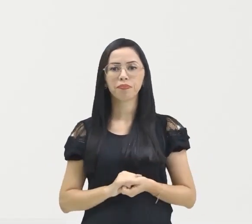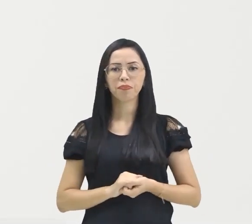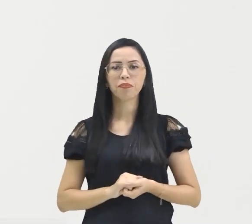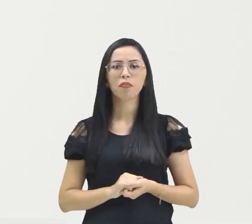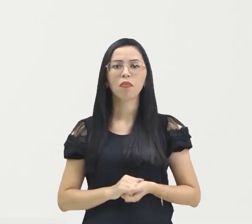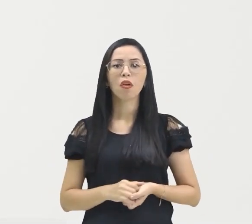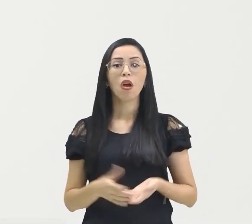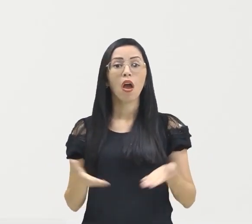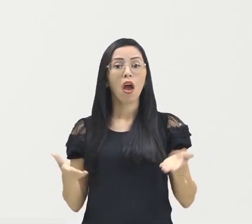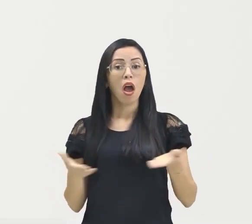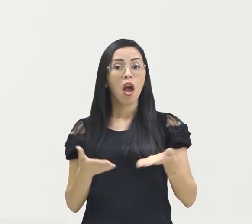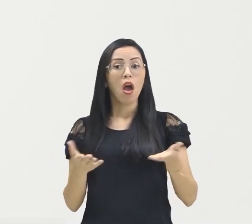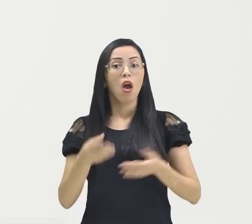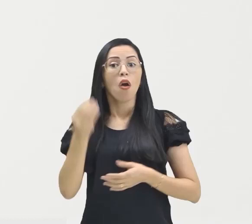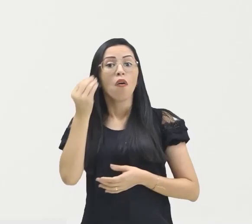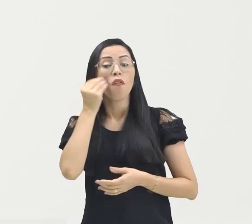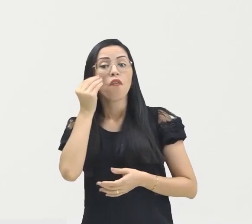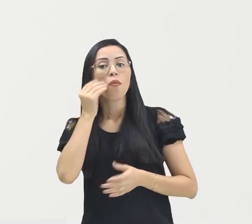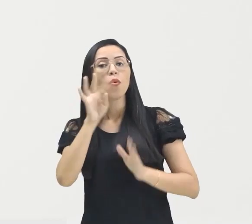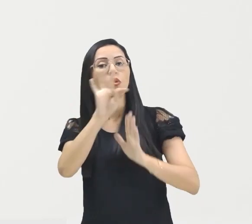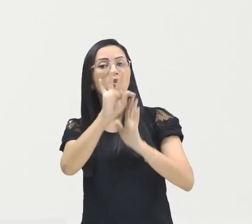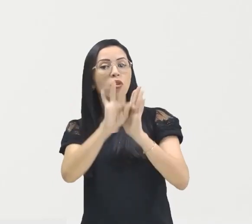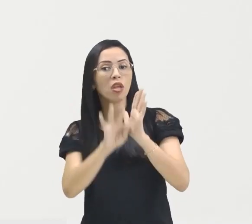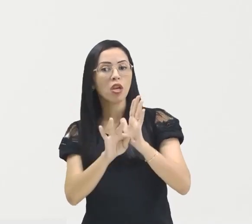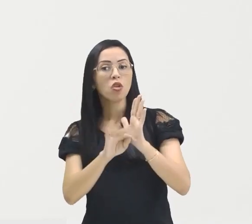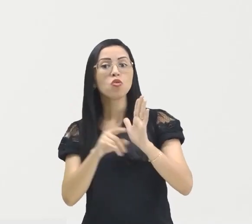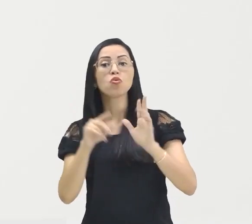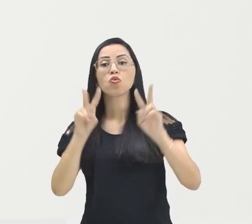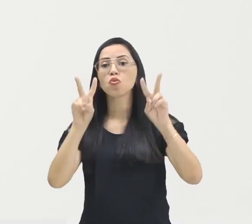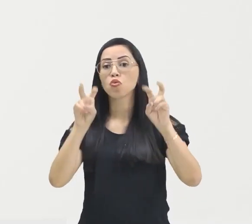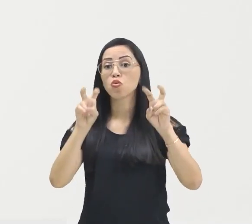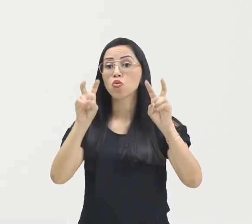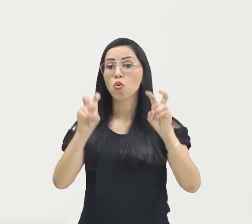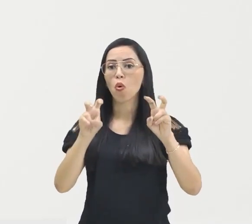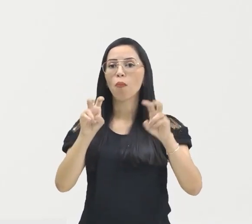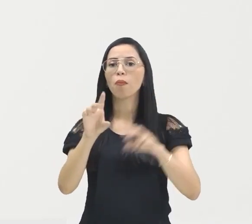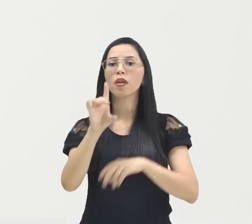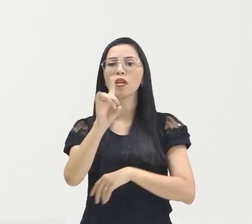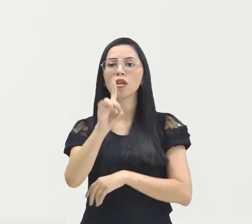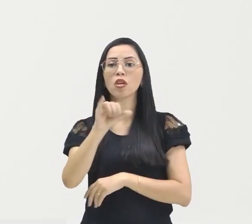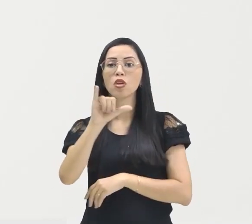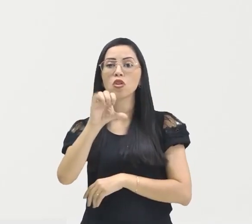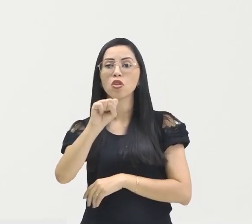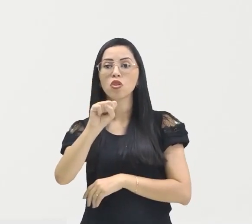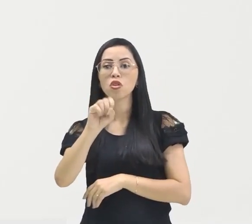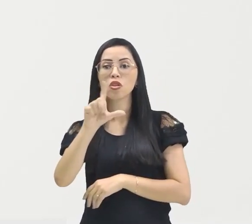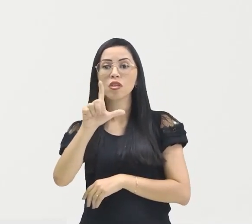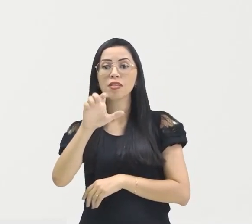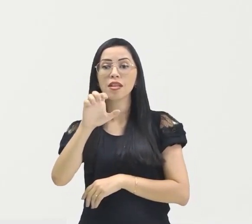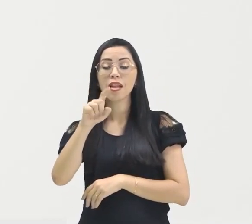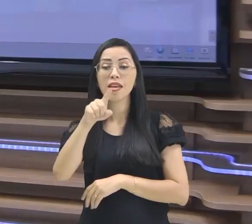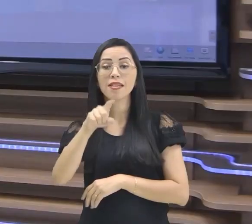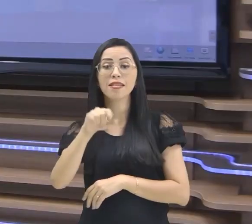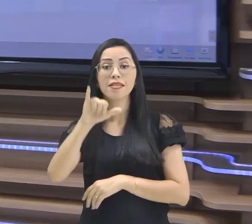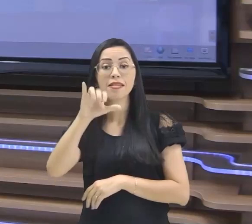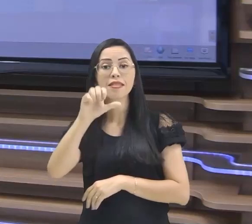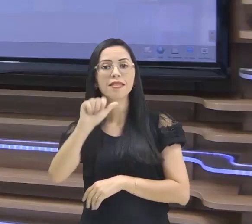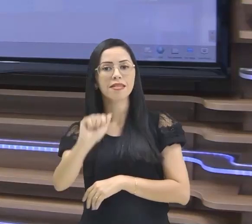Leremos o texto sobre dislexia. Agora a gente vai para o texto 2. Deixa eu conversar com vocês rapidinho sobre isso.